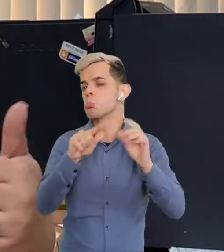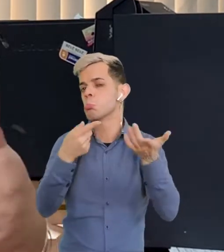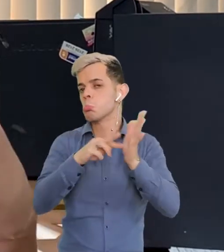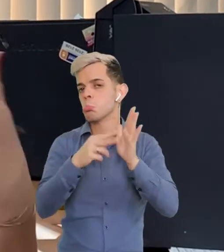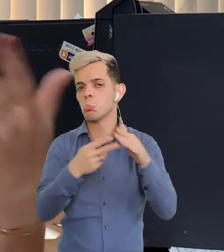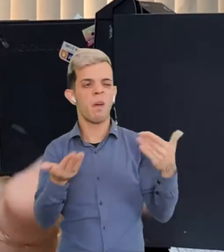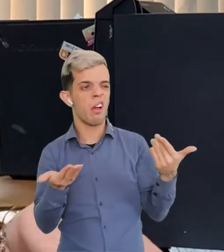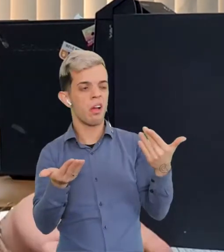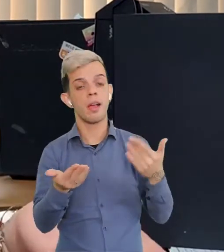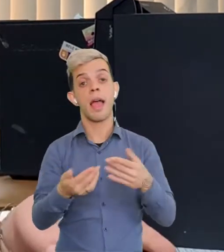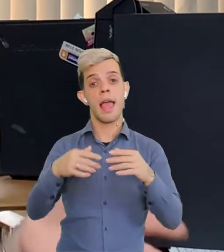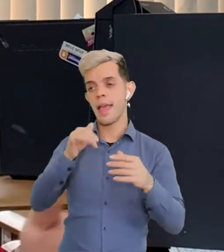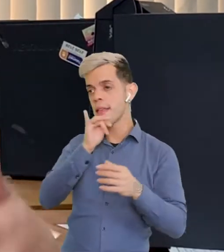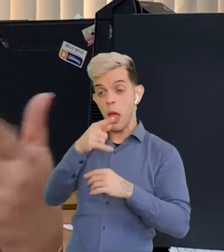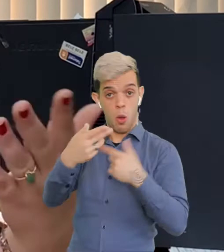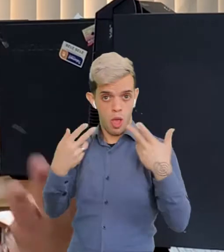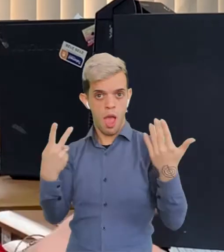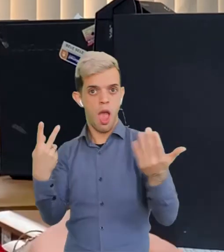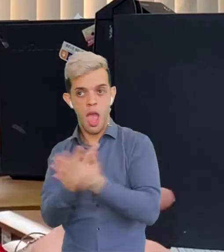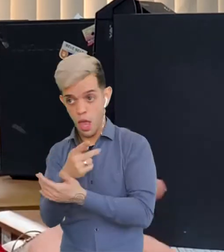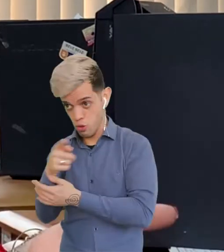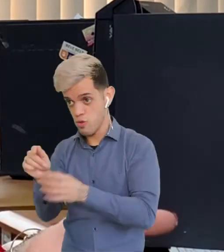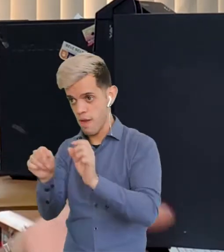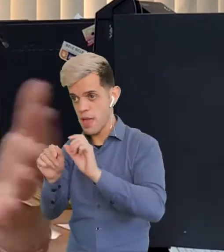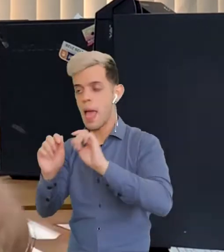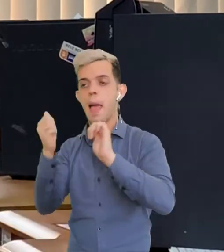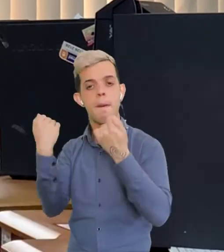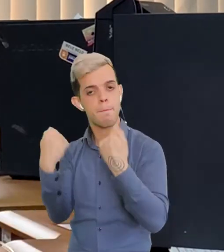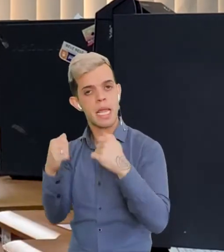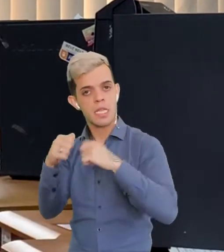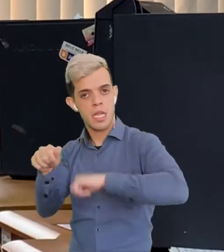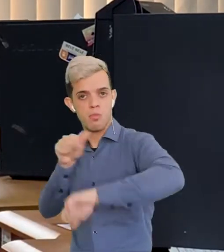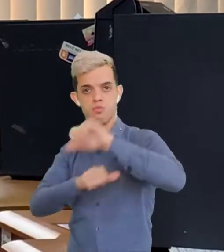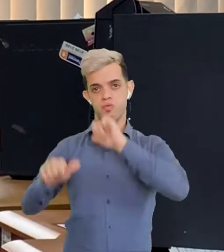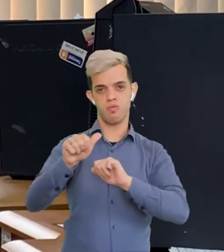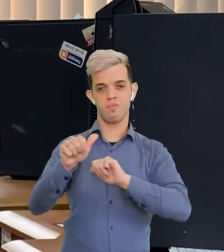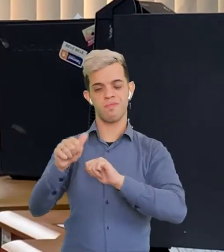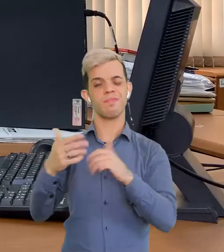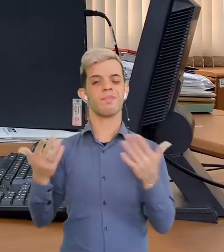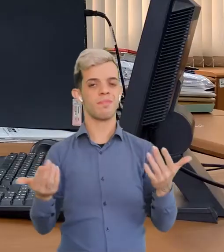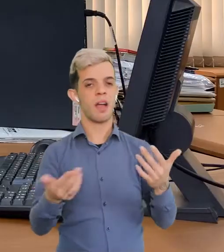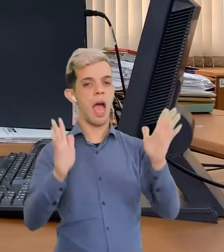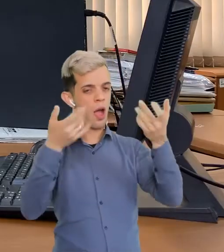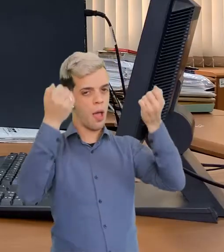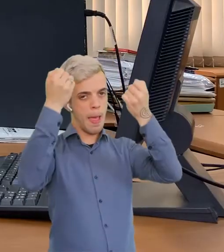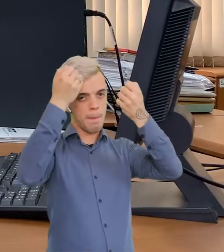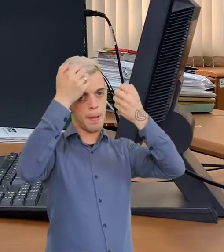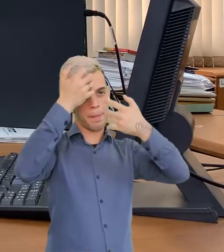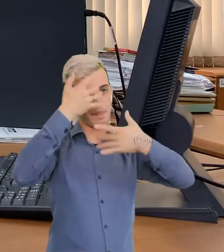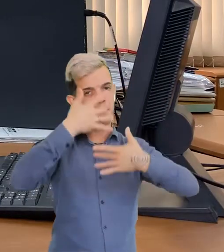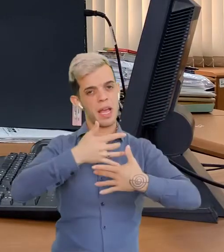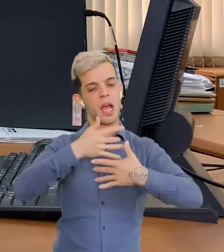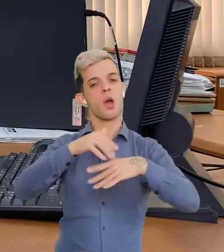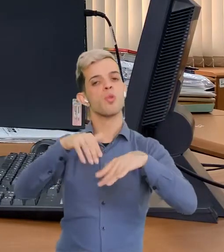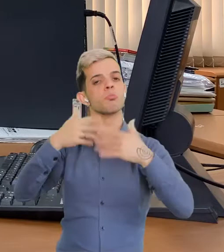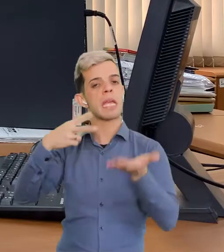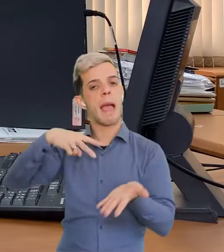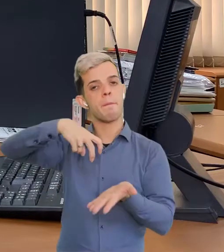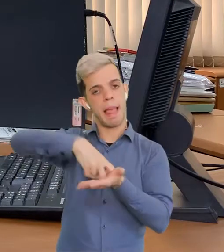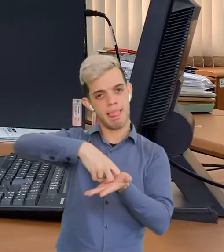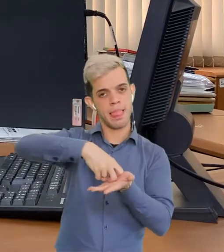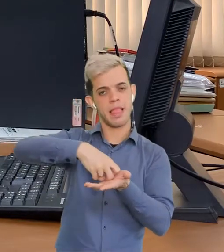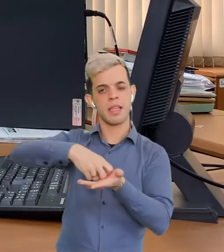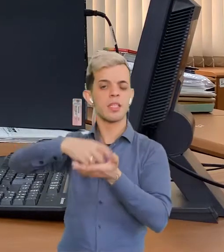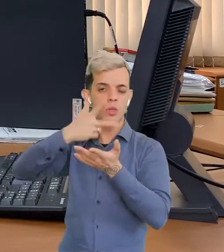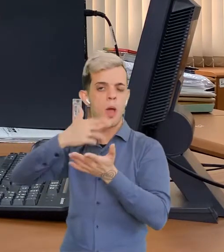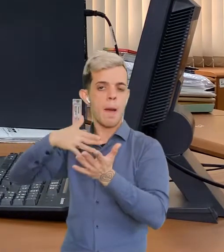fazer é nada mais nada menos que a reparação daquilo que gerou o auto de infração. Nós vamos explicar melhor o que é a